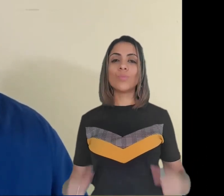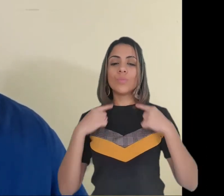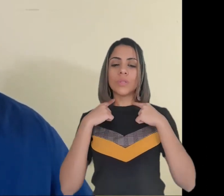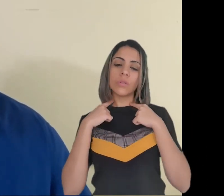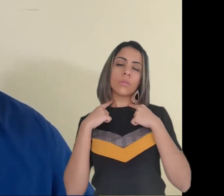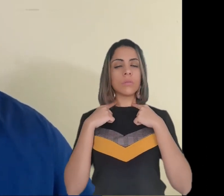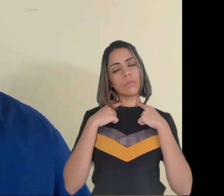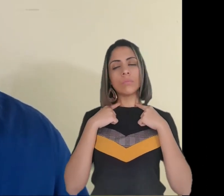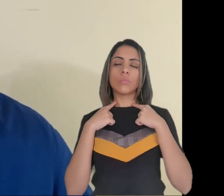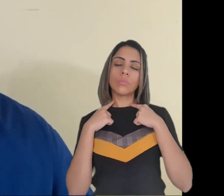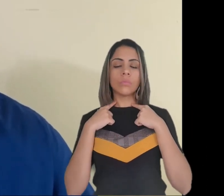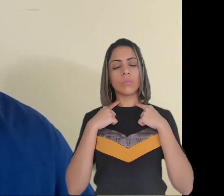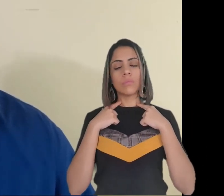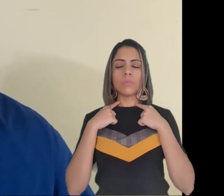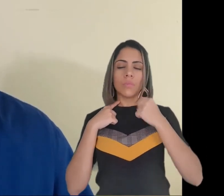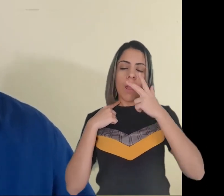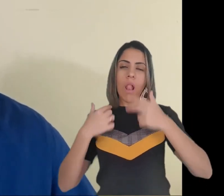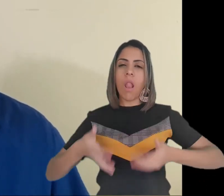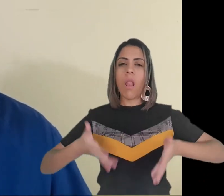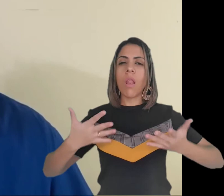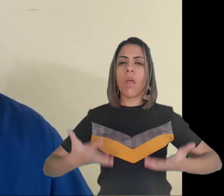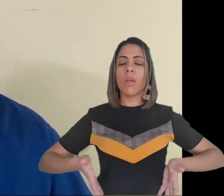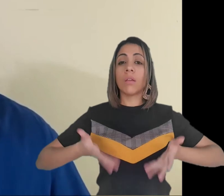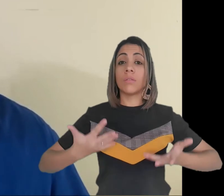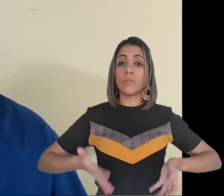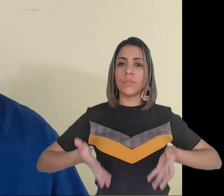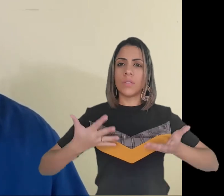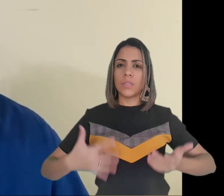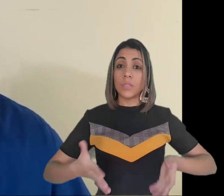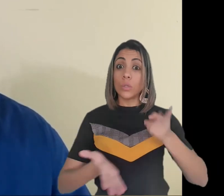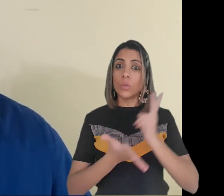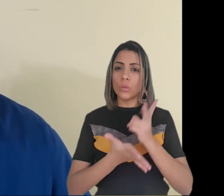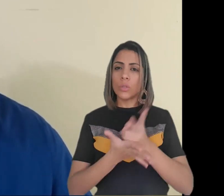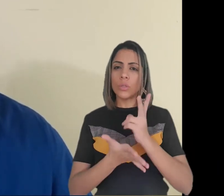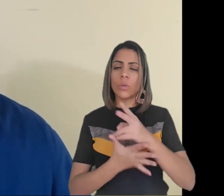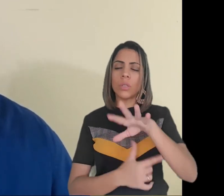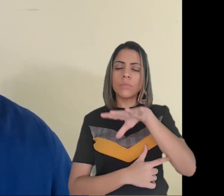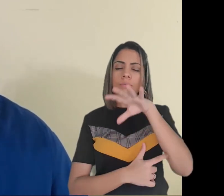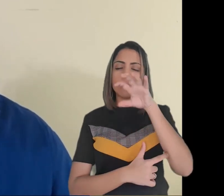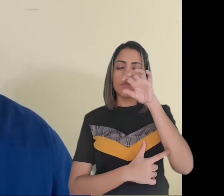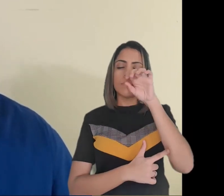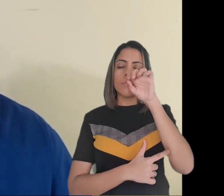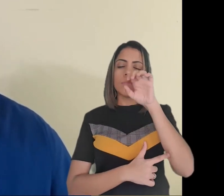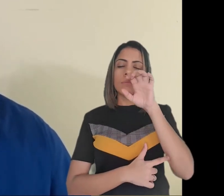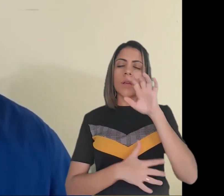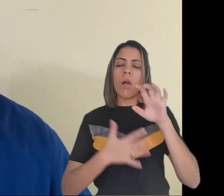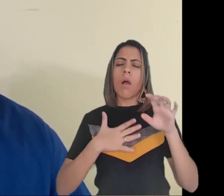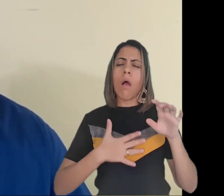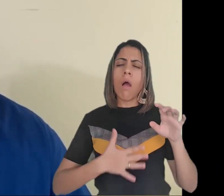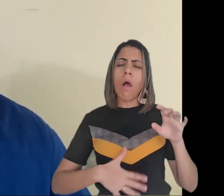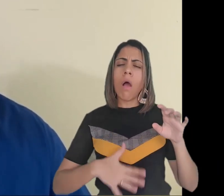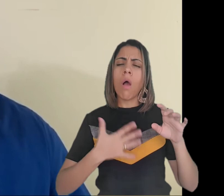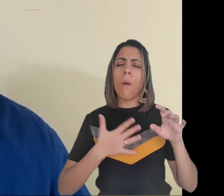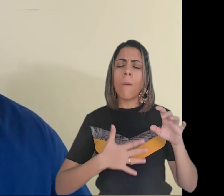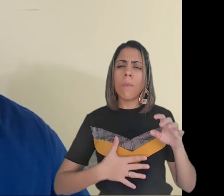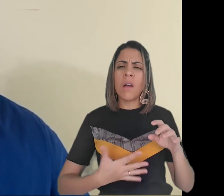músculos do pescoço, largue o pescoço e simplesmente mantenha a respiração calma, tranquila,